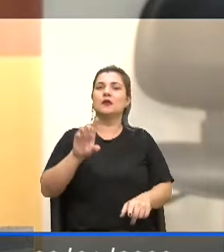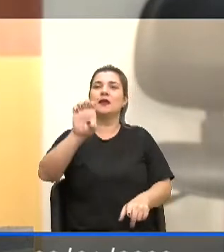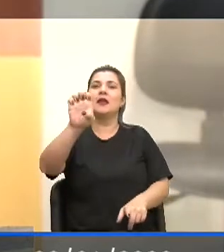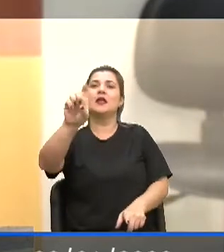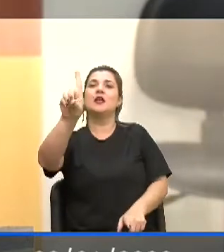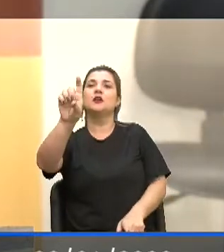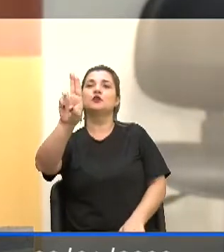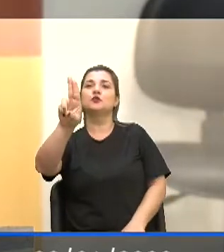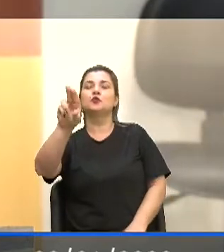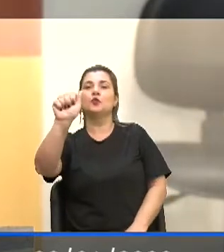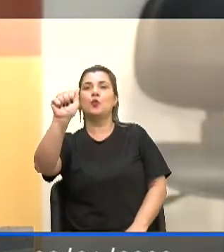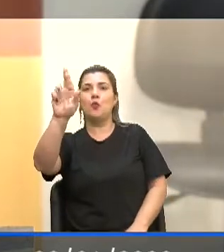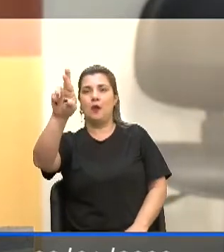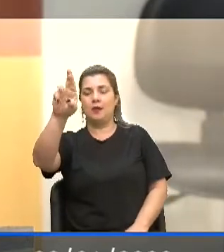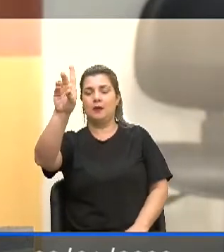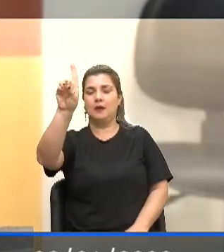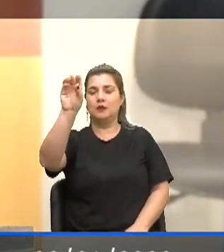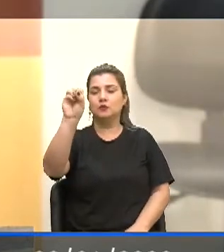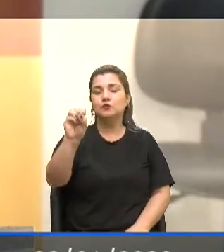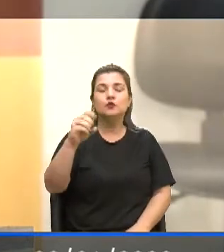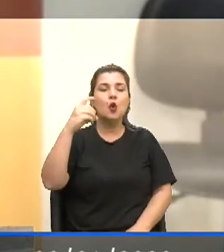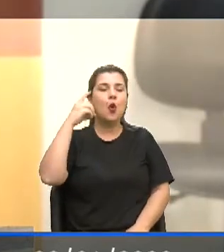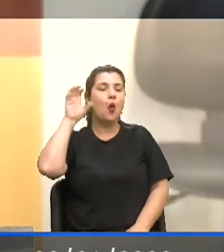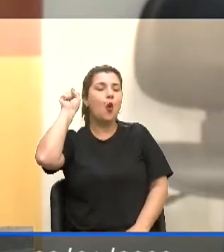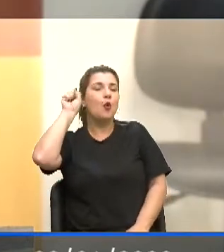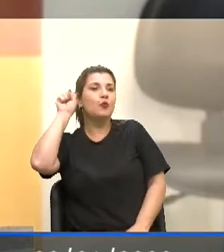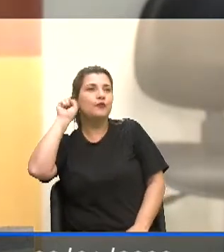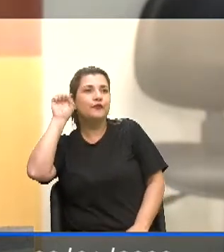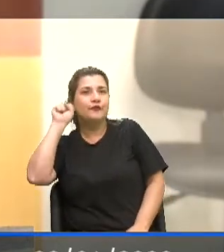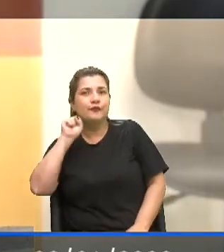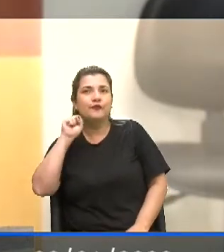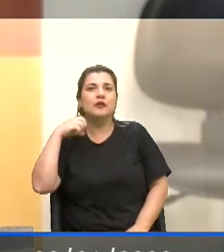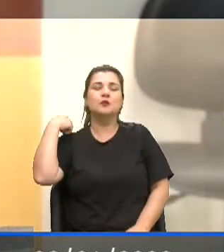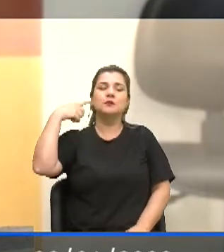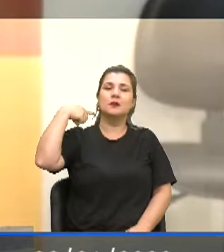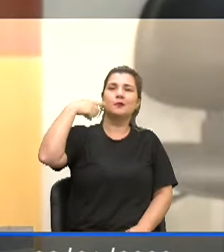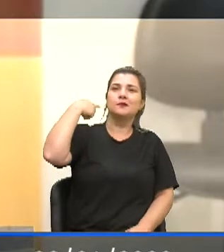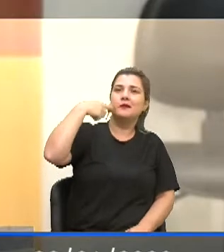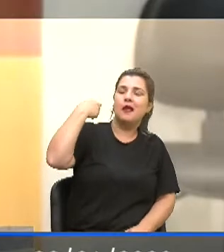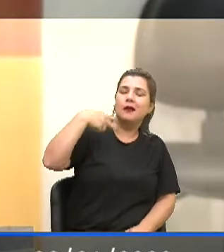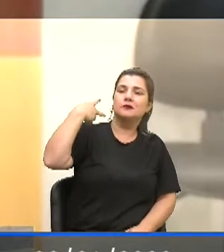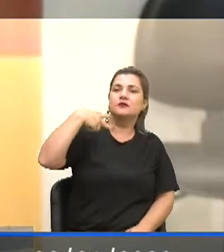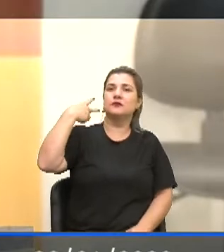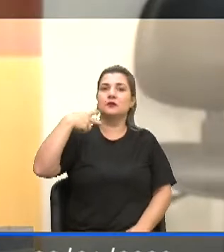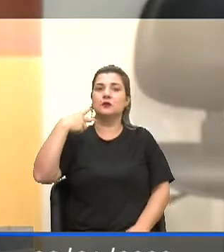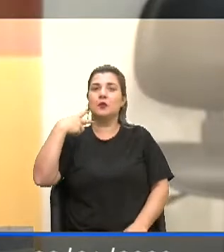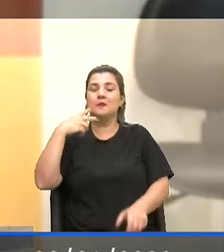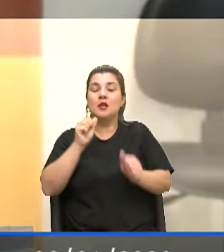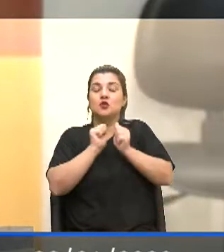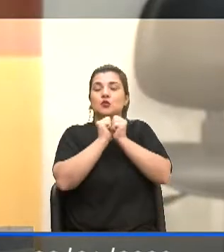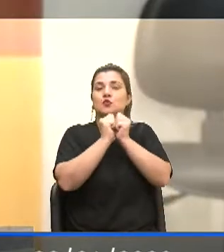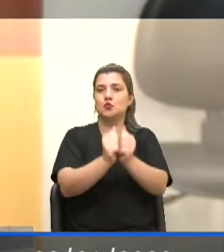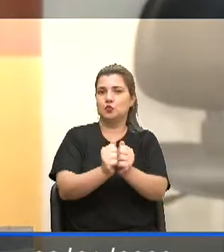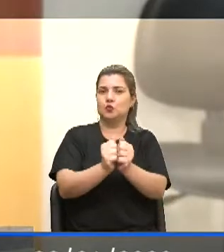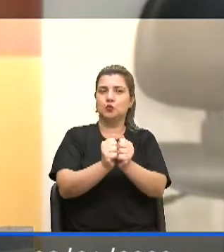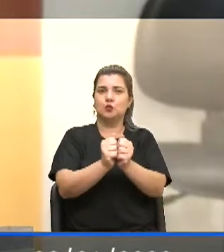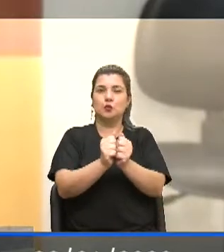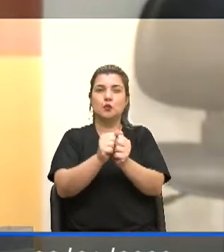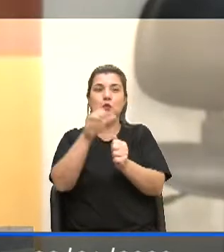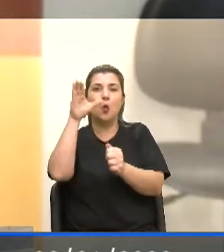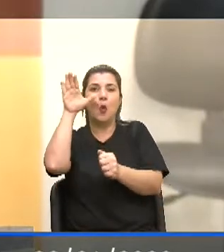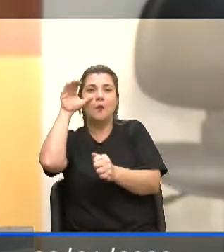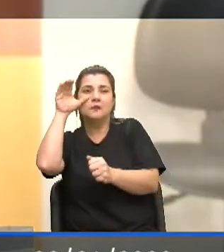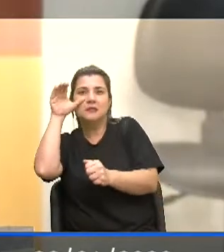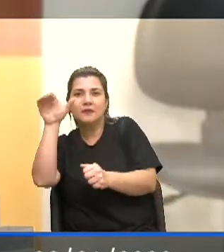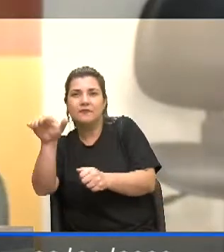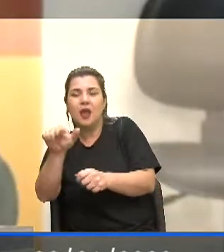ouvir as entidades para juntos verificarmos o que estamos propondo,